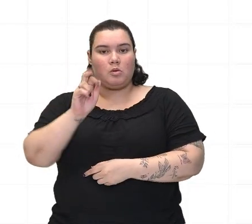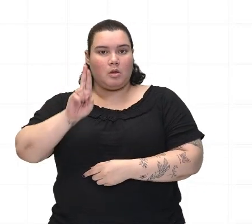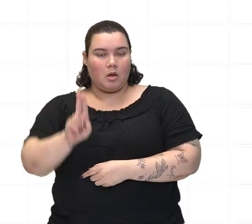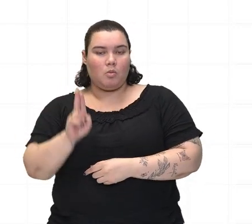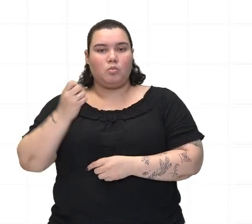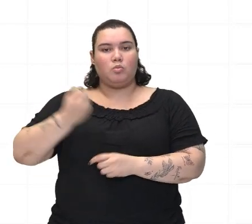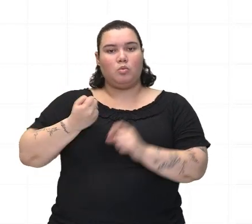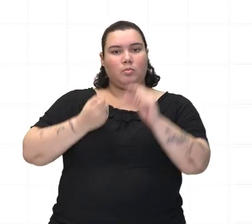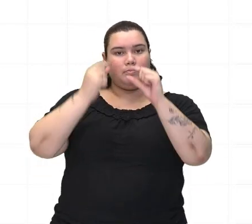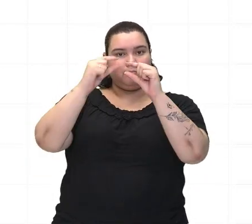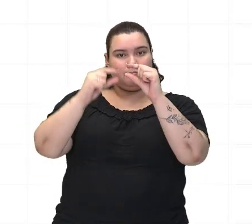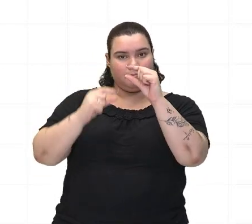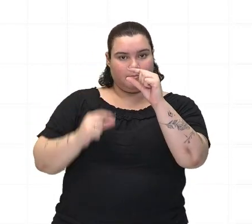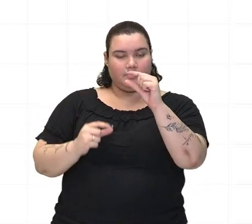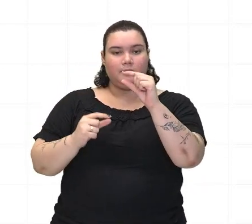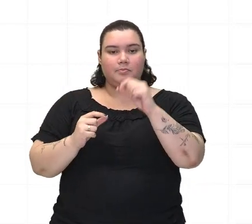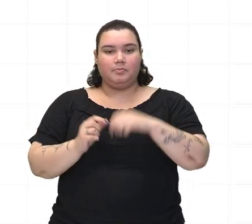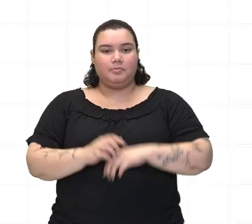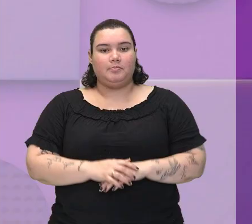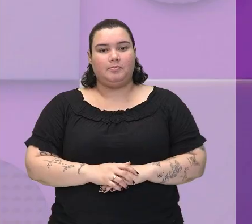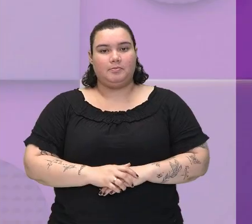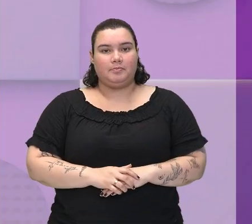grau fatoráveis.